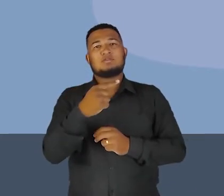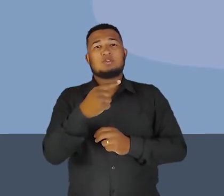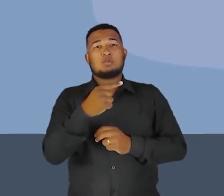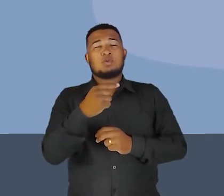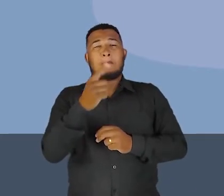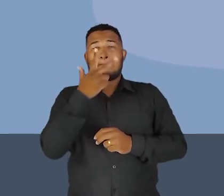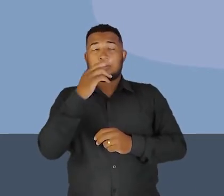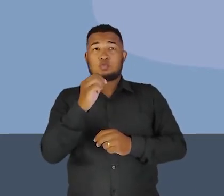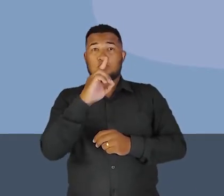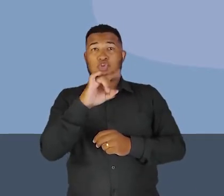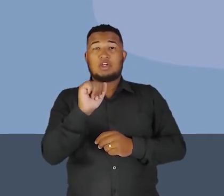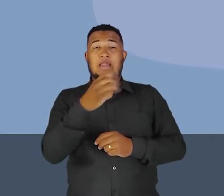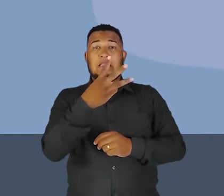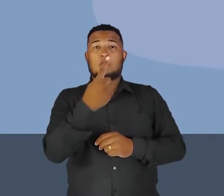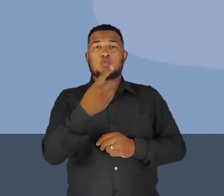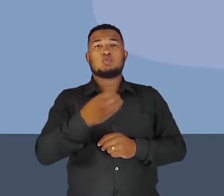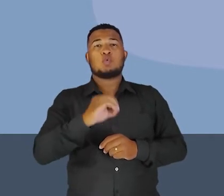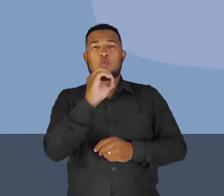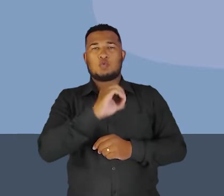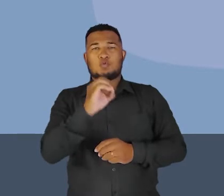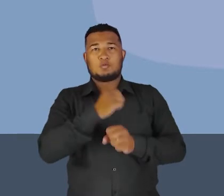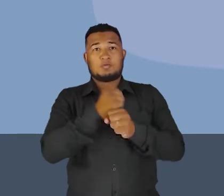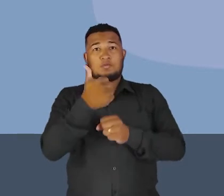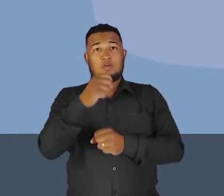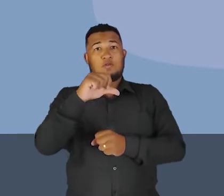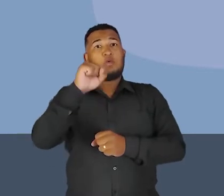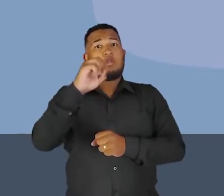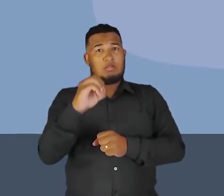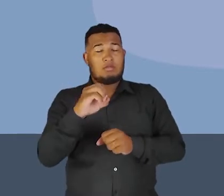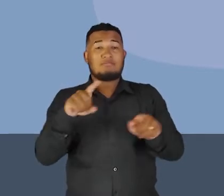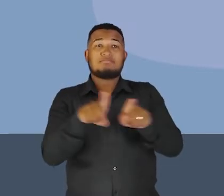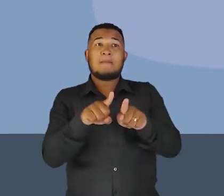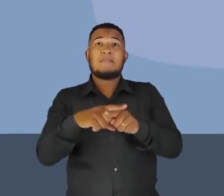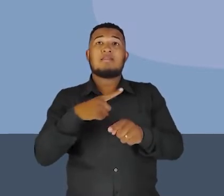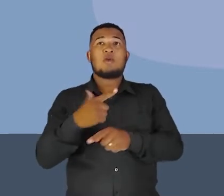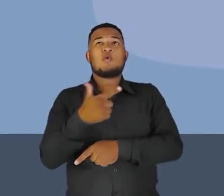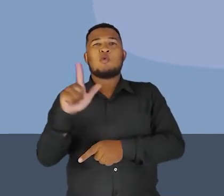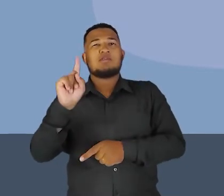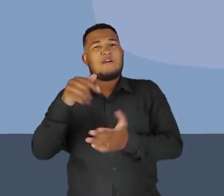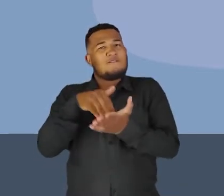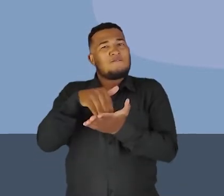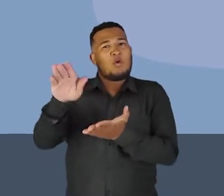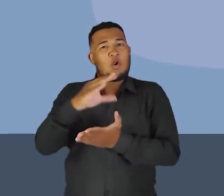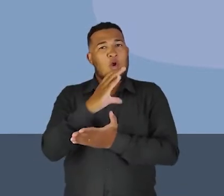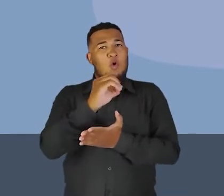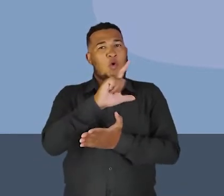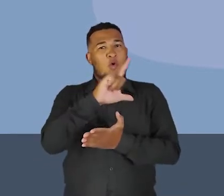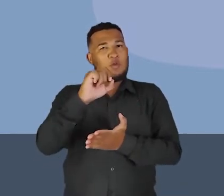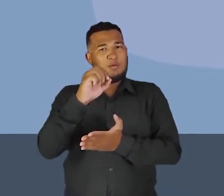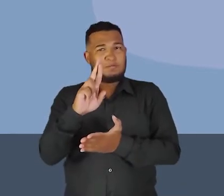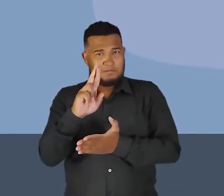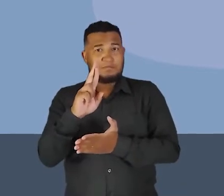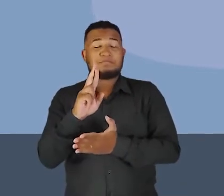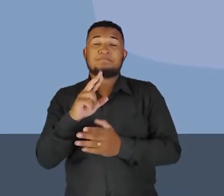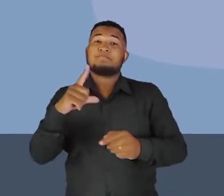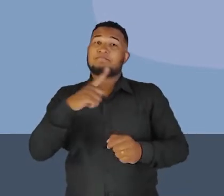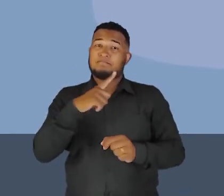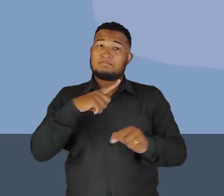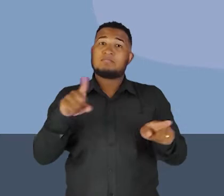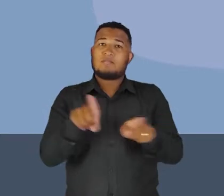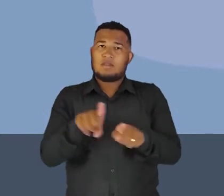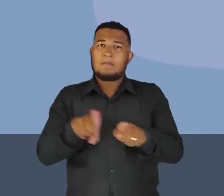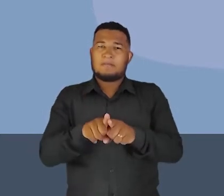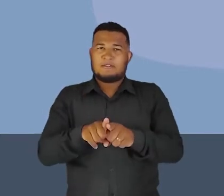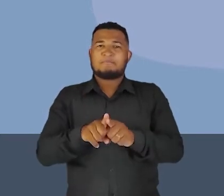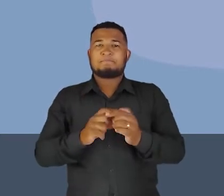de 1960. Continuando, a gente ainda tem o Fora Collor, né, que foi aquele movimento dos caras pintadas. Né? Fernando Collor